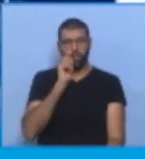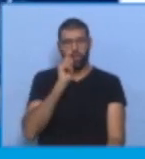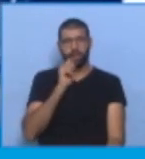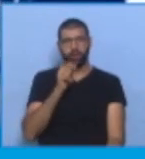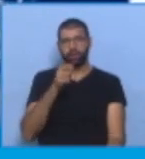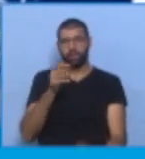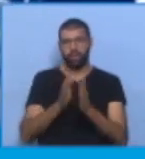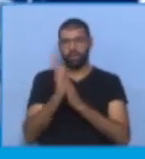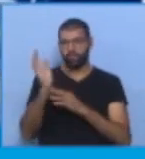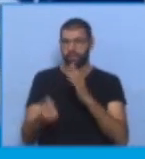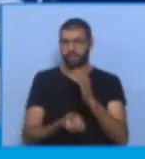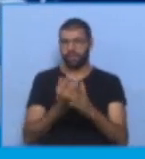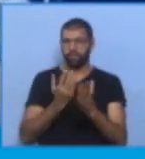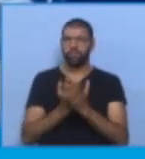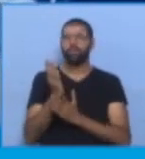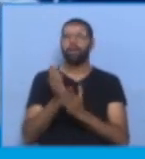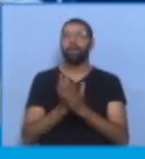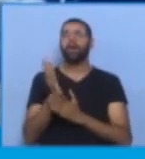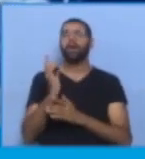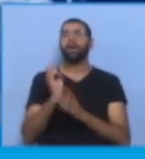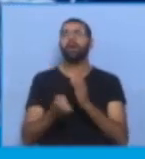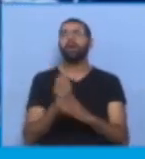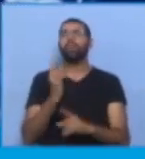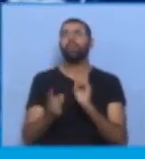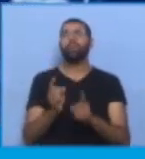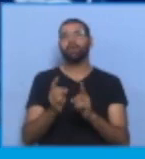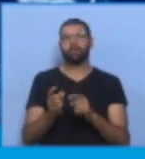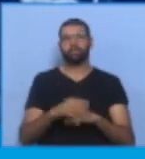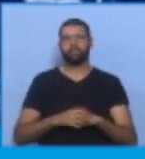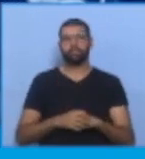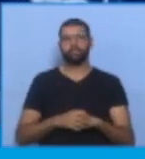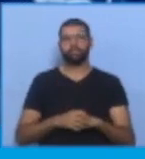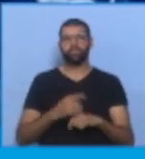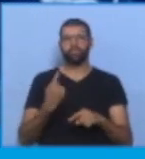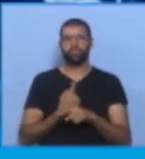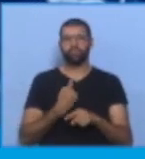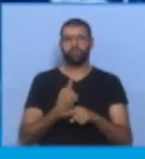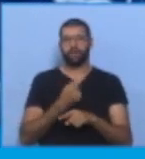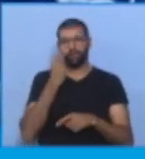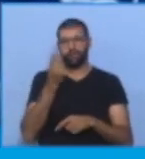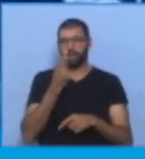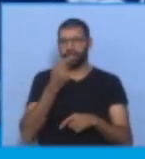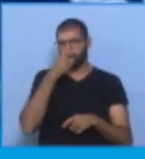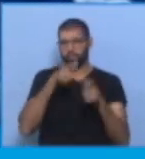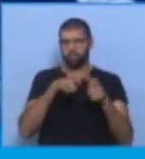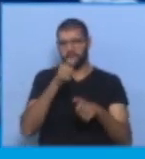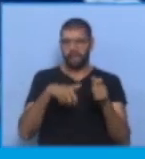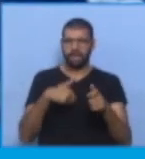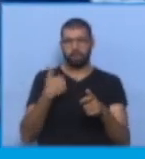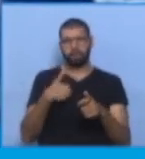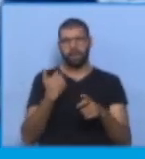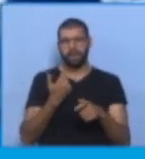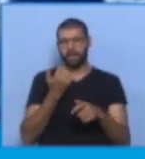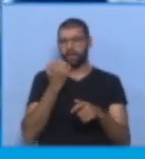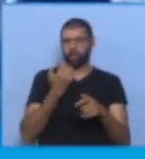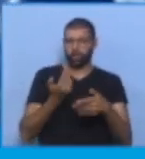Deus continua a criar. A criar o quê? A criar os aspectos penosos da vida humana. As